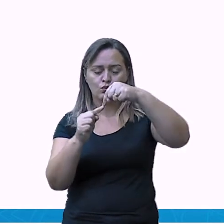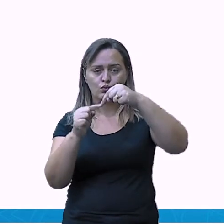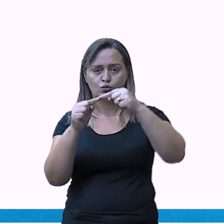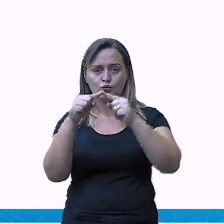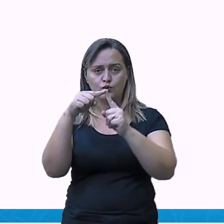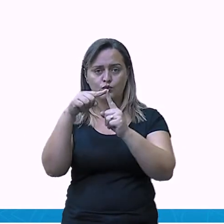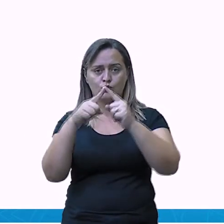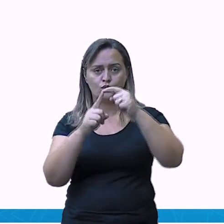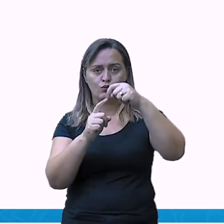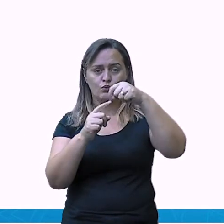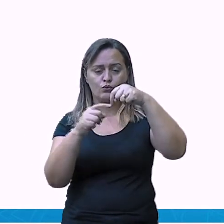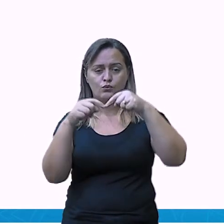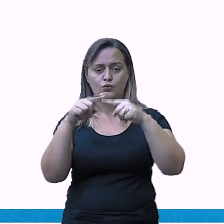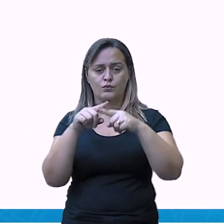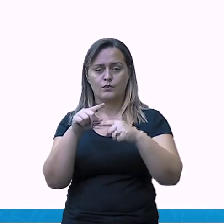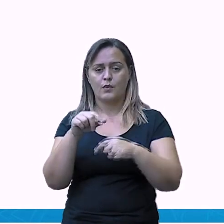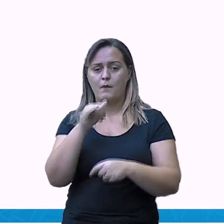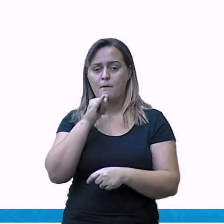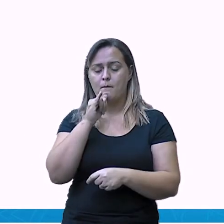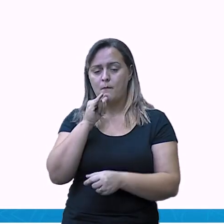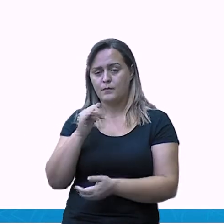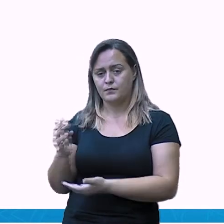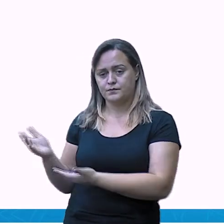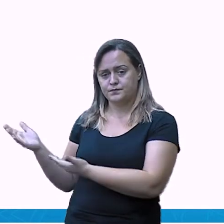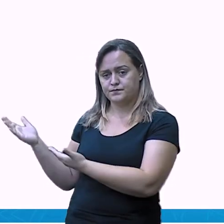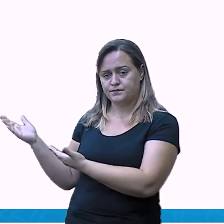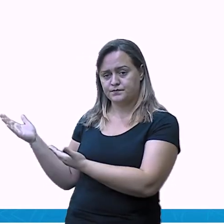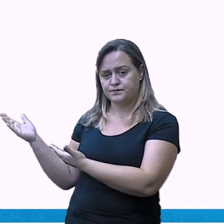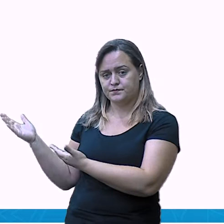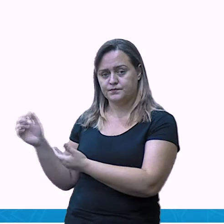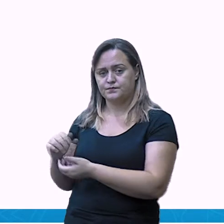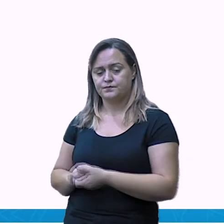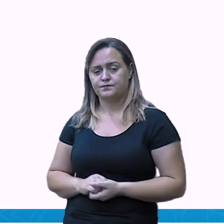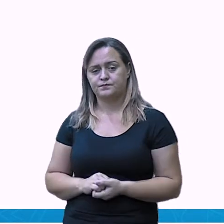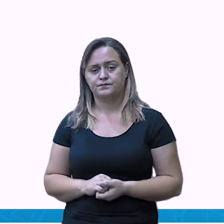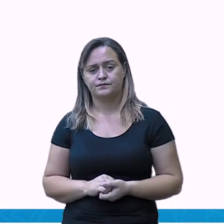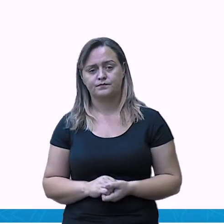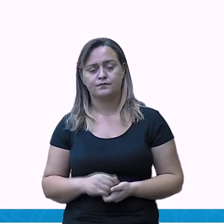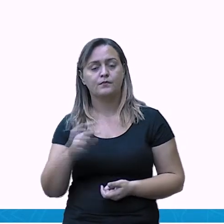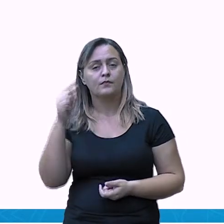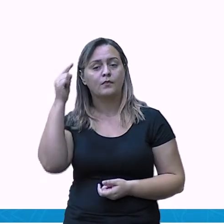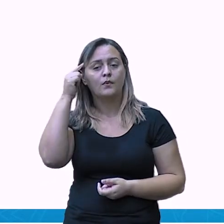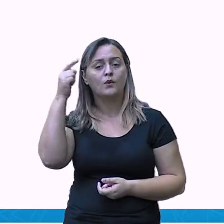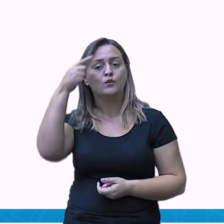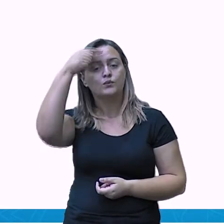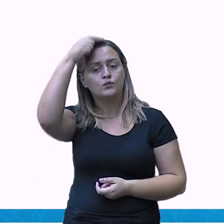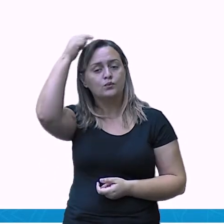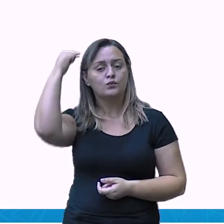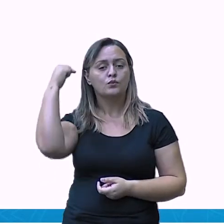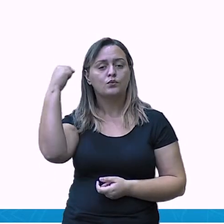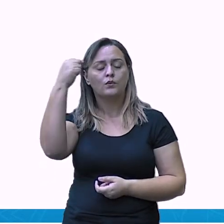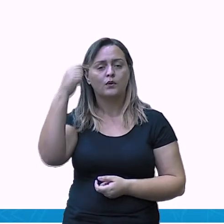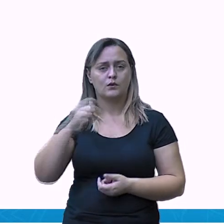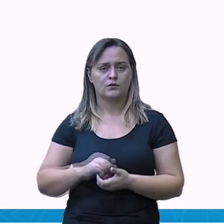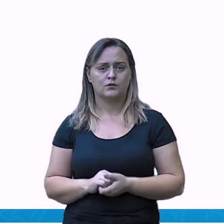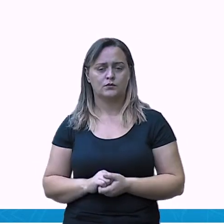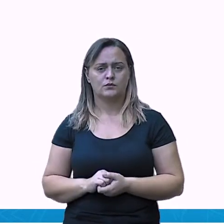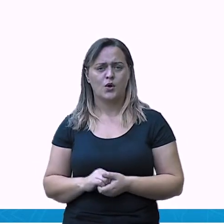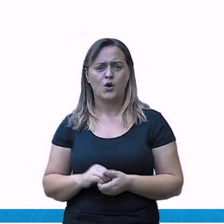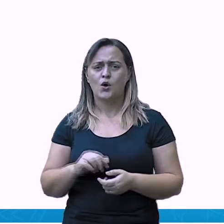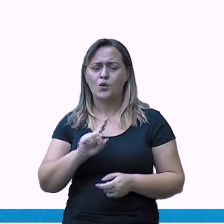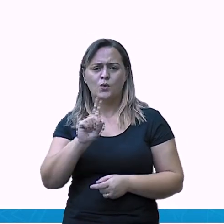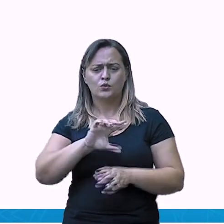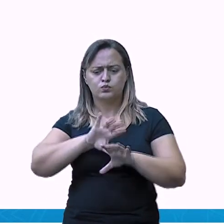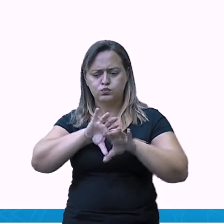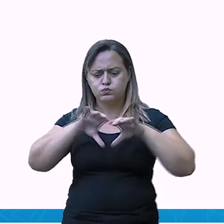ossos se unem. Olha aqui, por exemplo, né, os ossos do crânio. Não é um osso inteiro, tá?